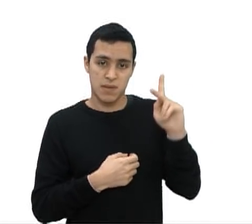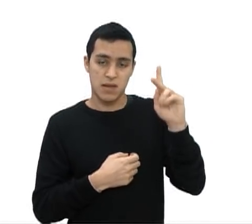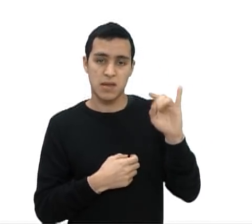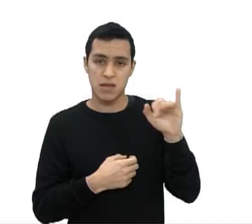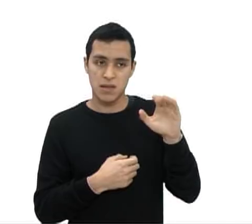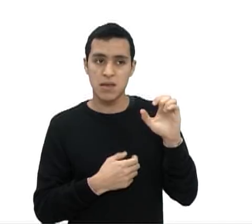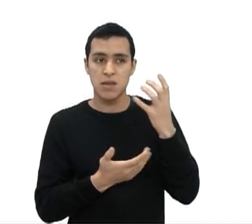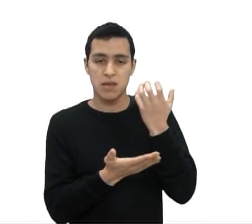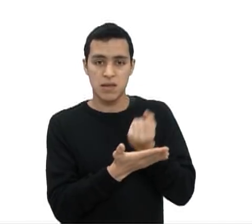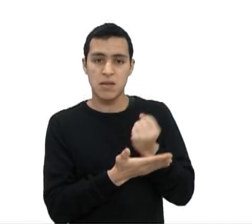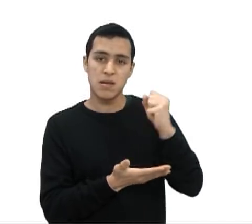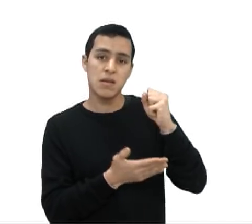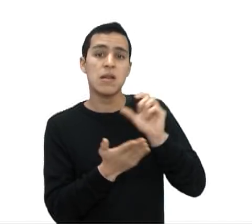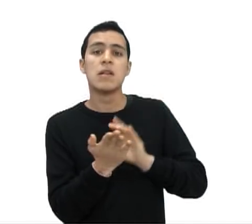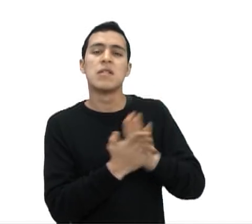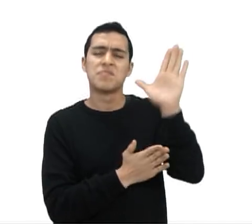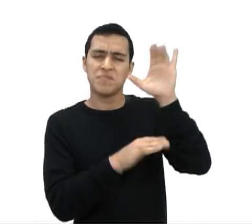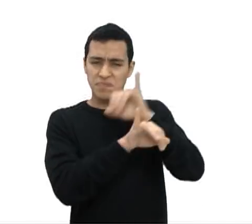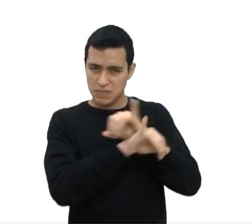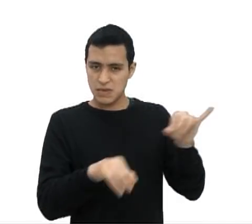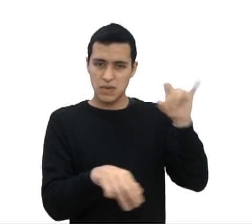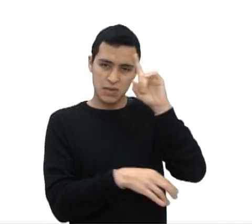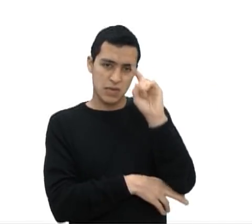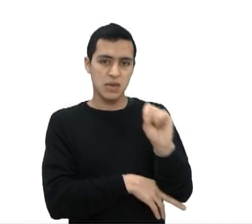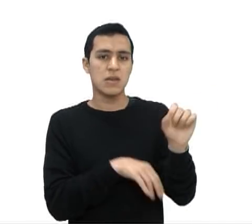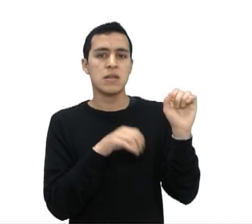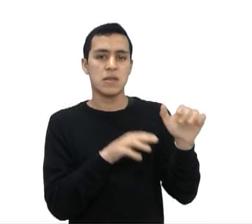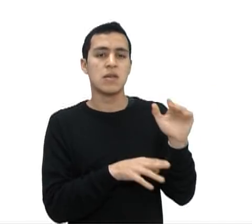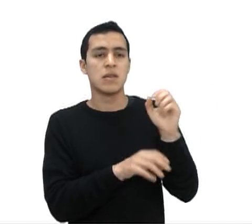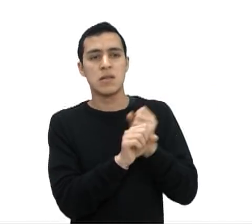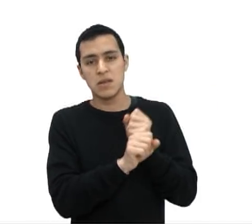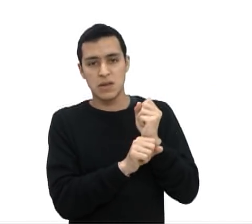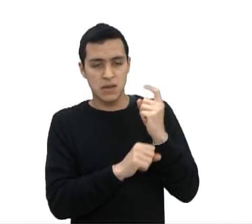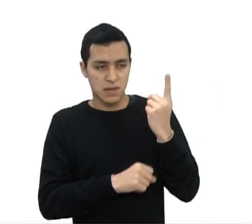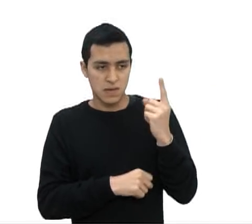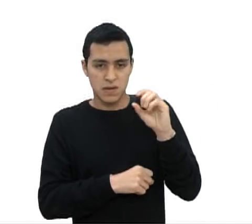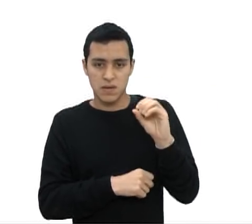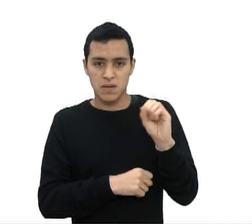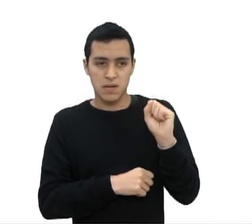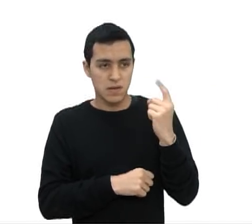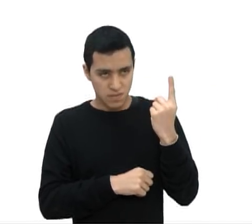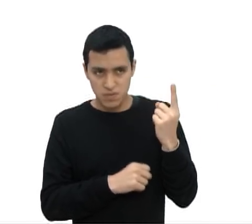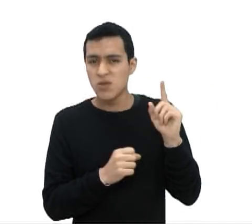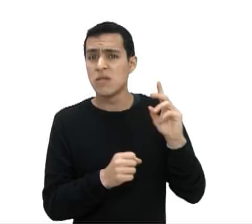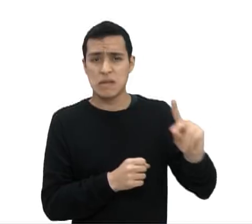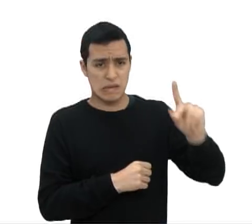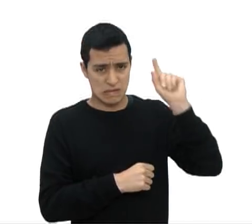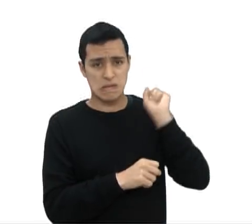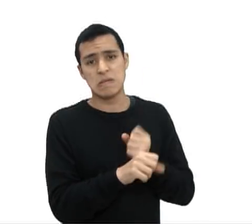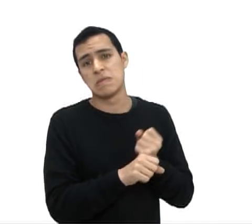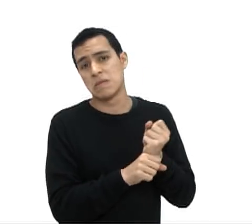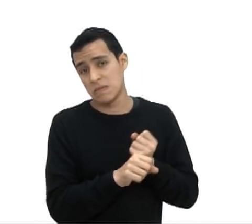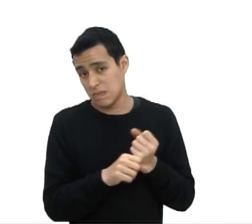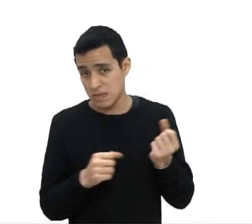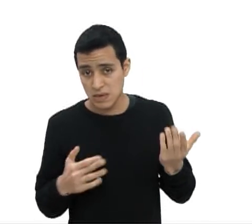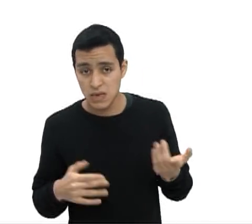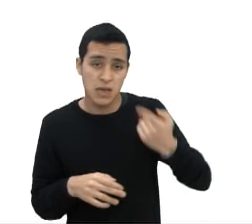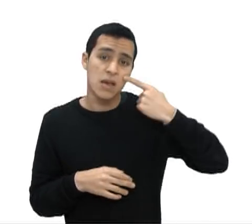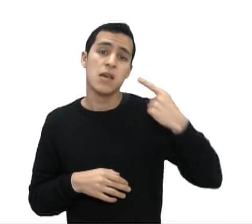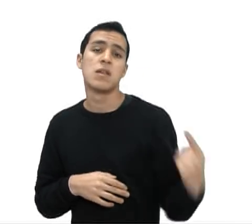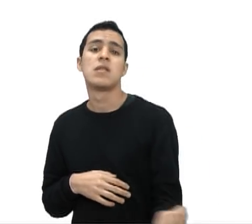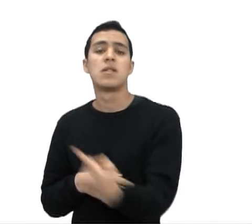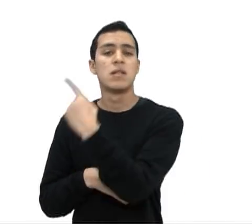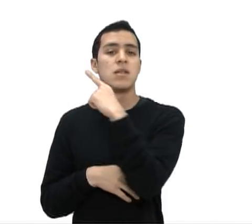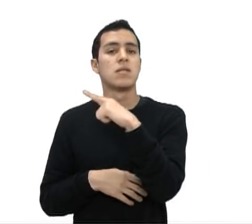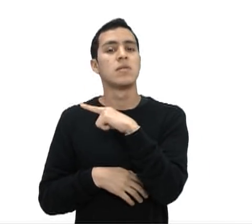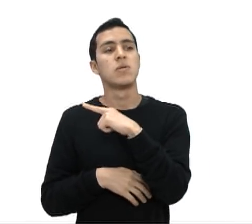gravado aqui lançado no dia 8 de setembro de 1981, então já faz alguns anos, né? E aqui a gente